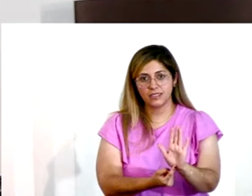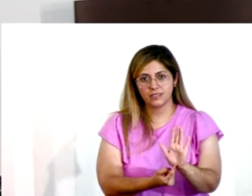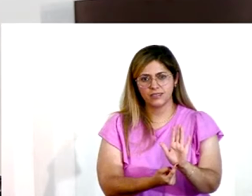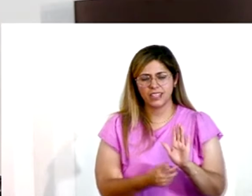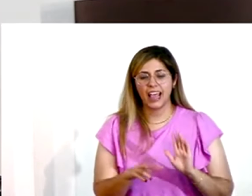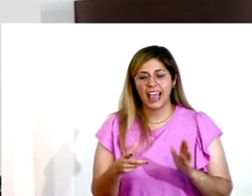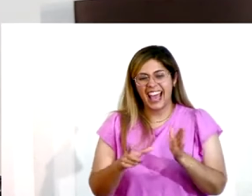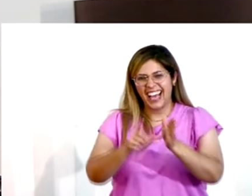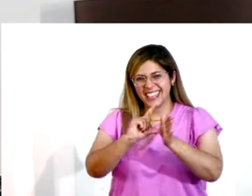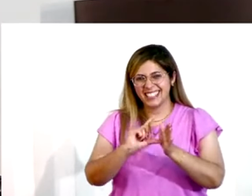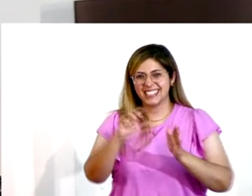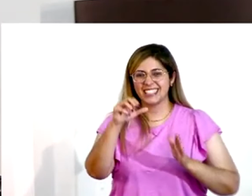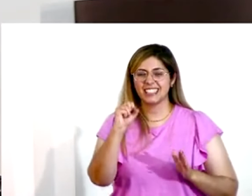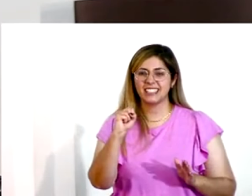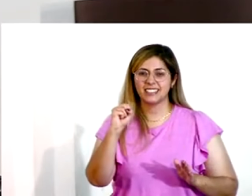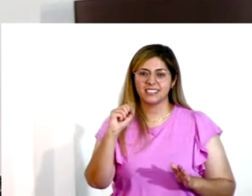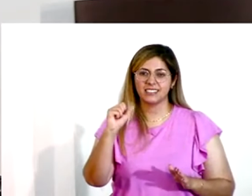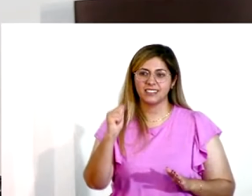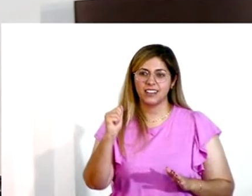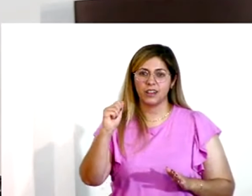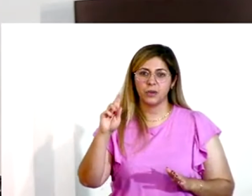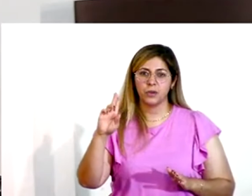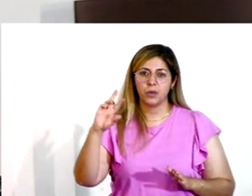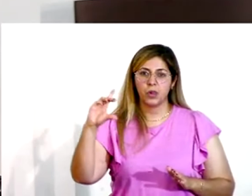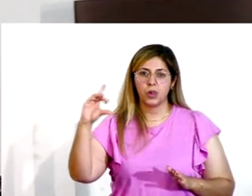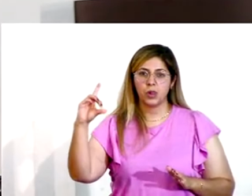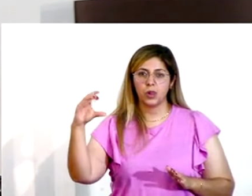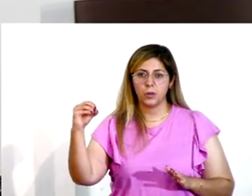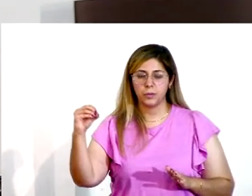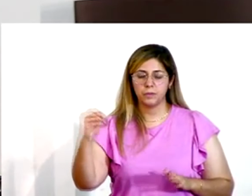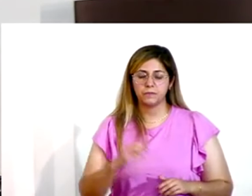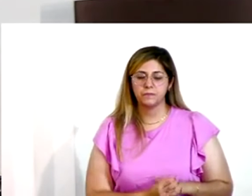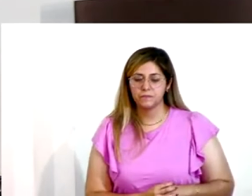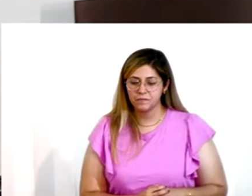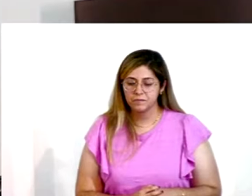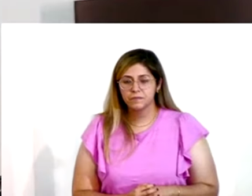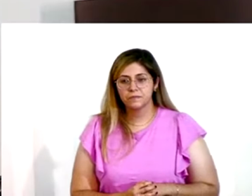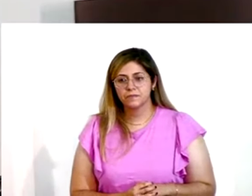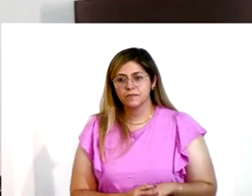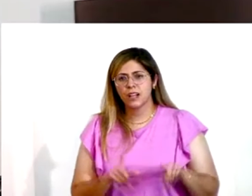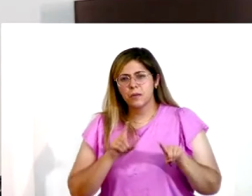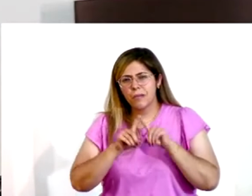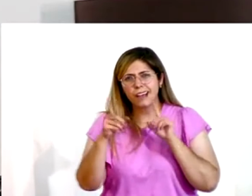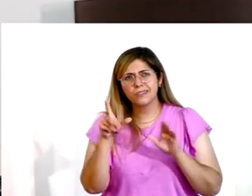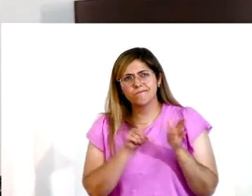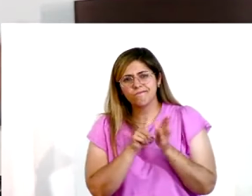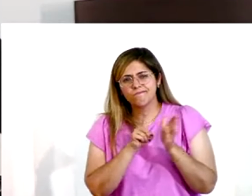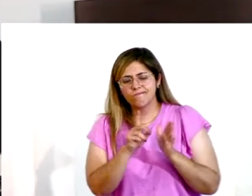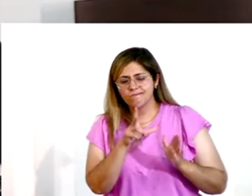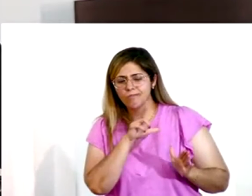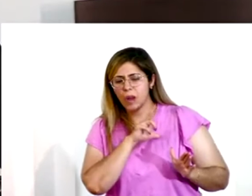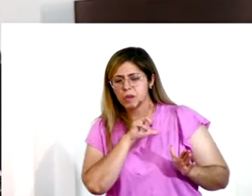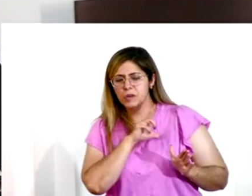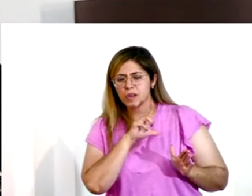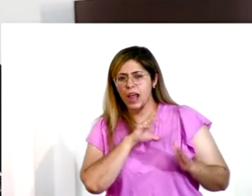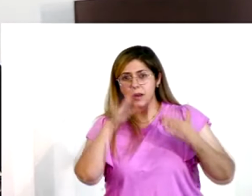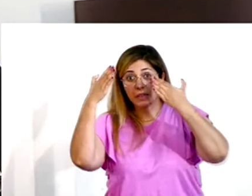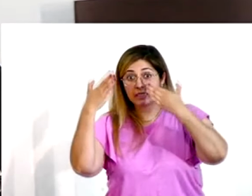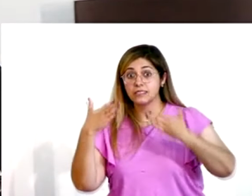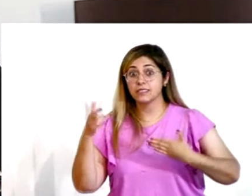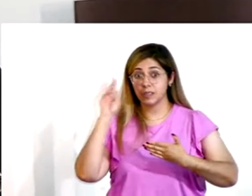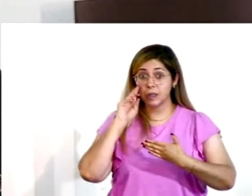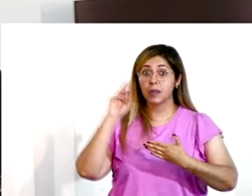ele conta sobre a sua conversão. E aí vamos nos perguntar, vamos colocar-nos diante do Senhor